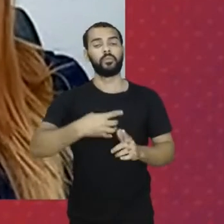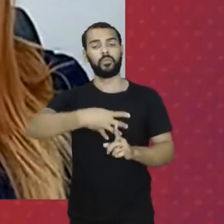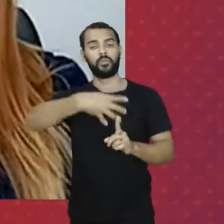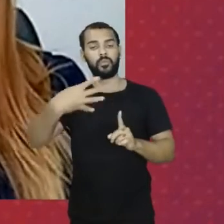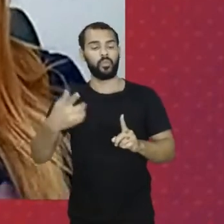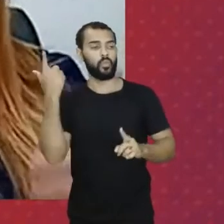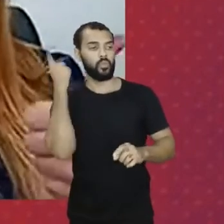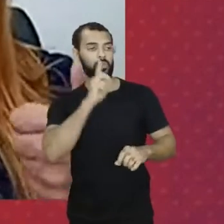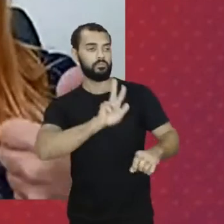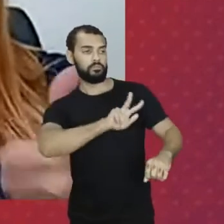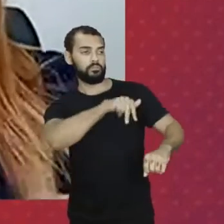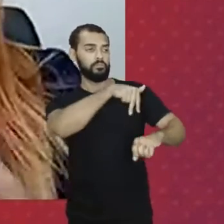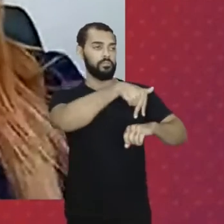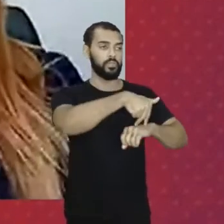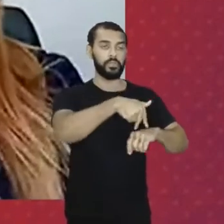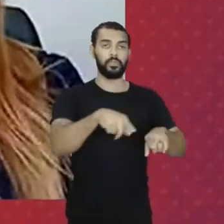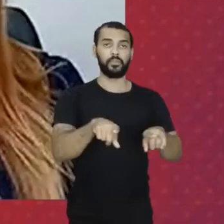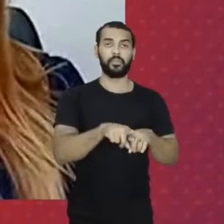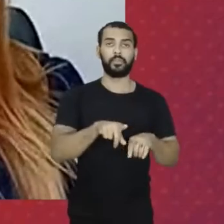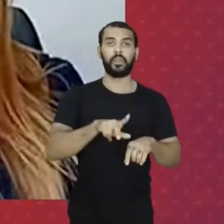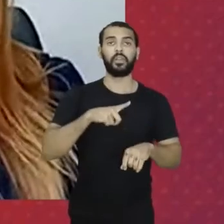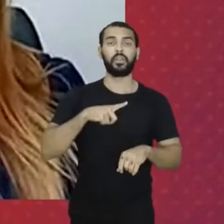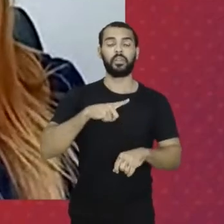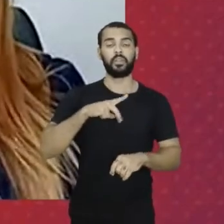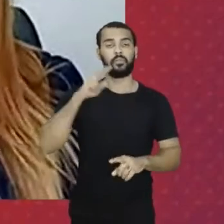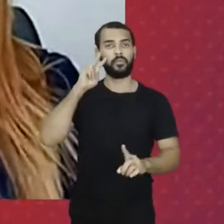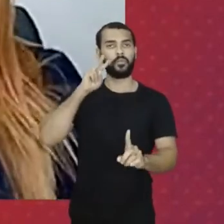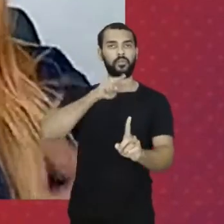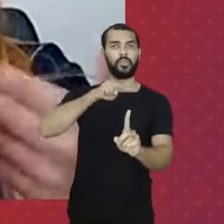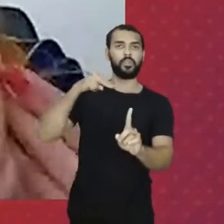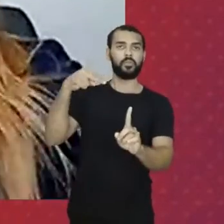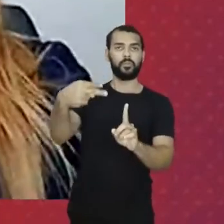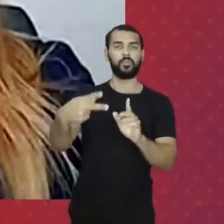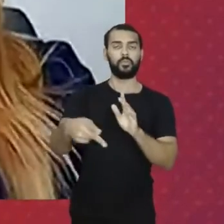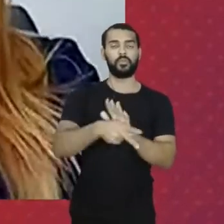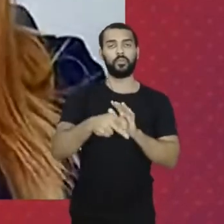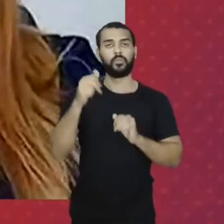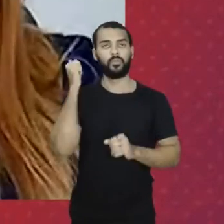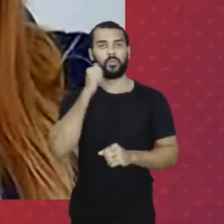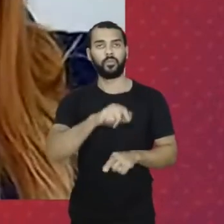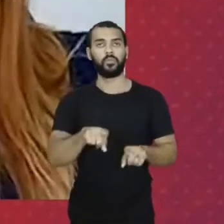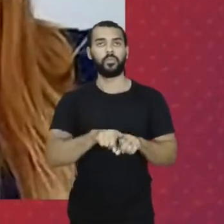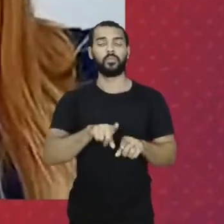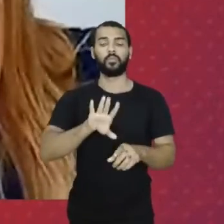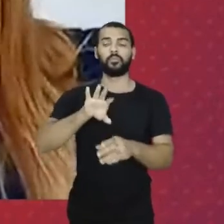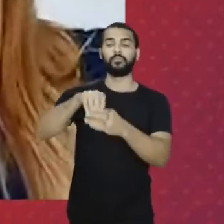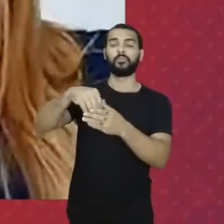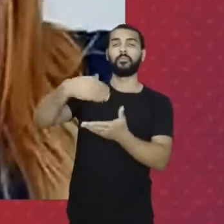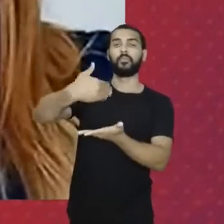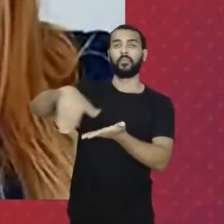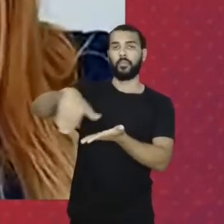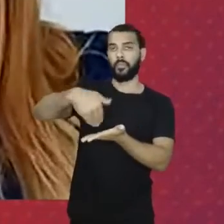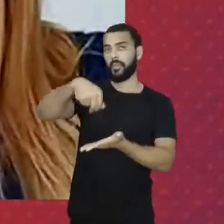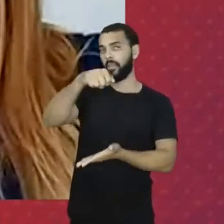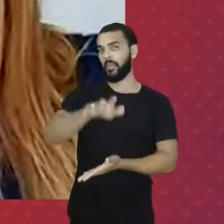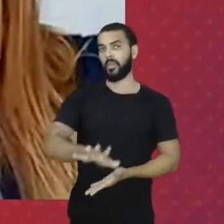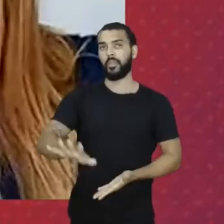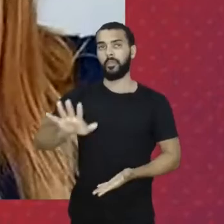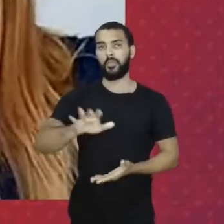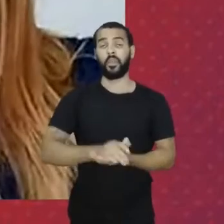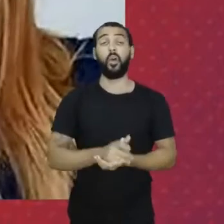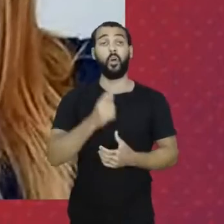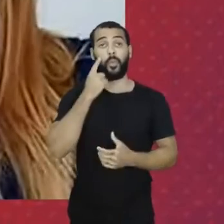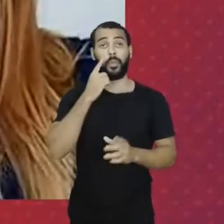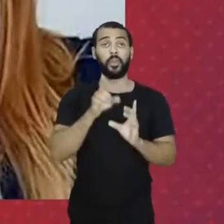conseguiu. Né? Primeiro, visibilizar todas as letrinhas, sem escondê-la. E segundo, ocupar uma Secretaria Nacional. Na burocracia,